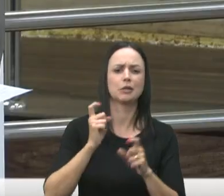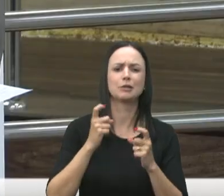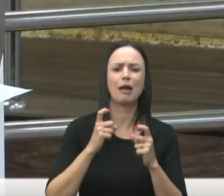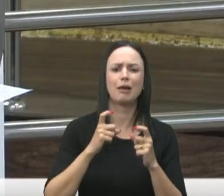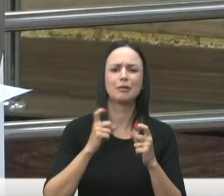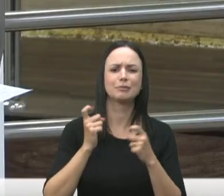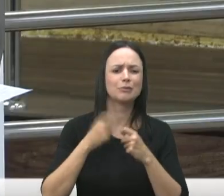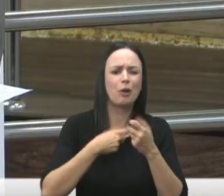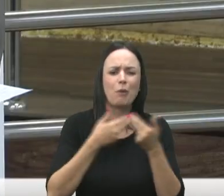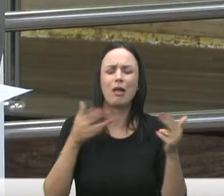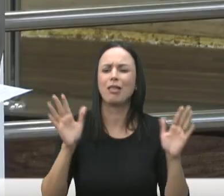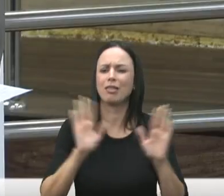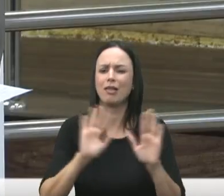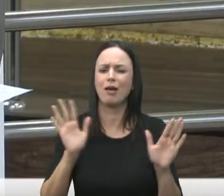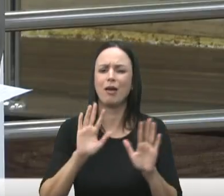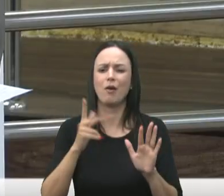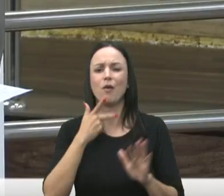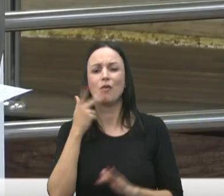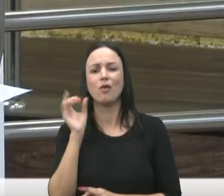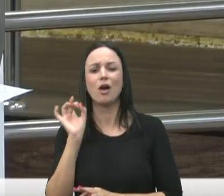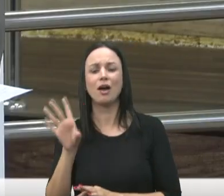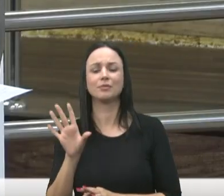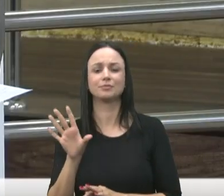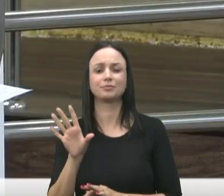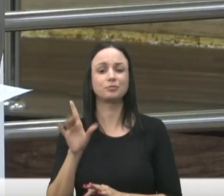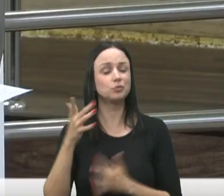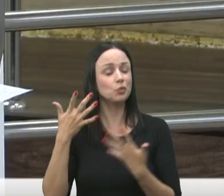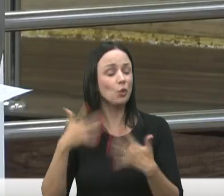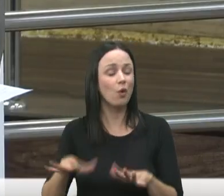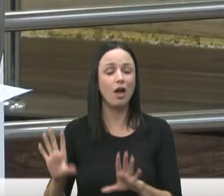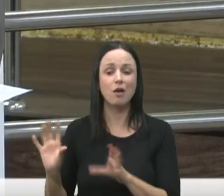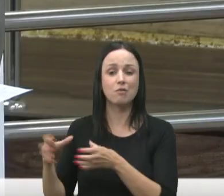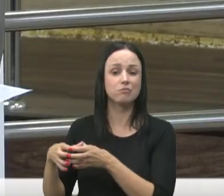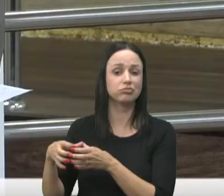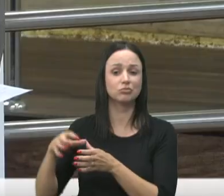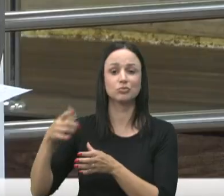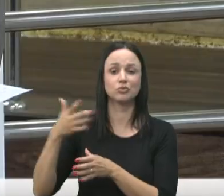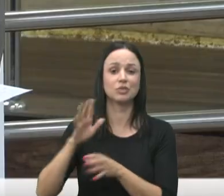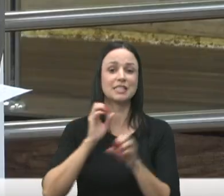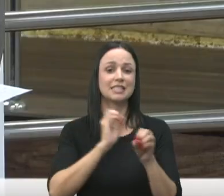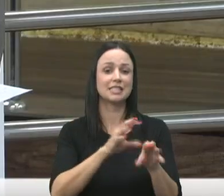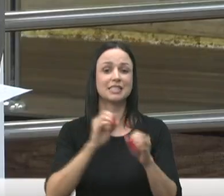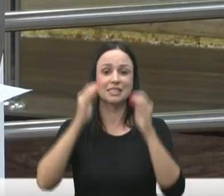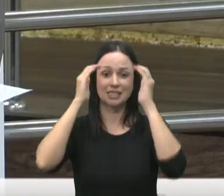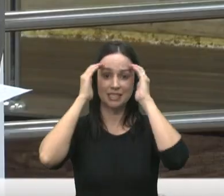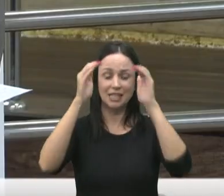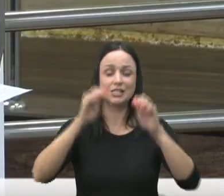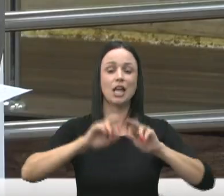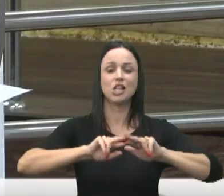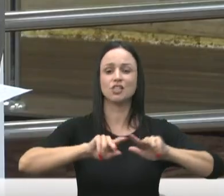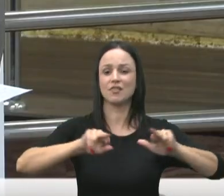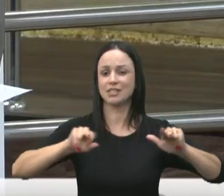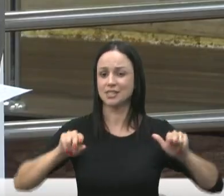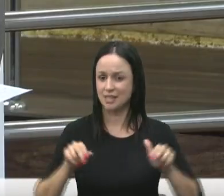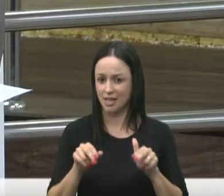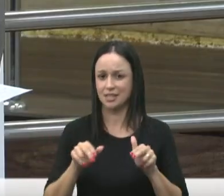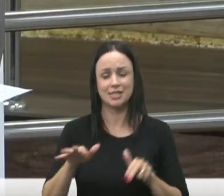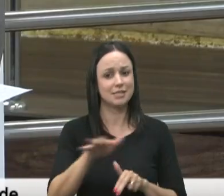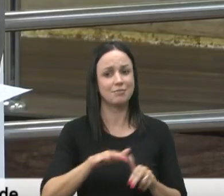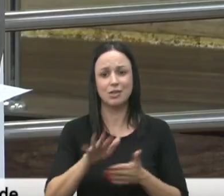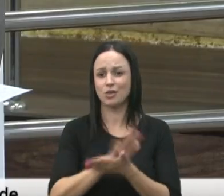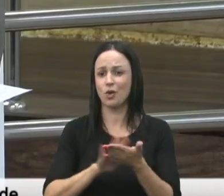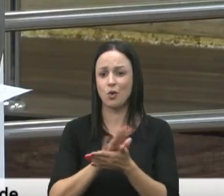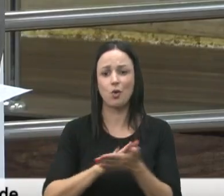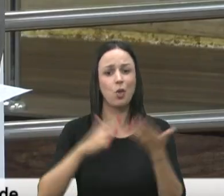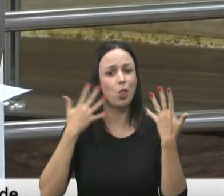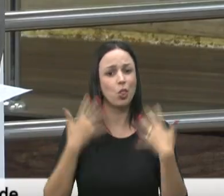é sobre isso que a gente fala. É que eles não querem que se ensine o respeito à diversidade em espaço nenhum, porque eles não